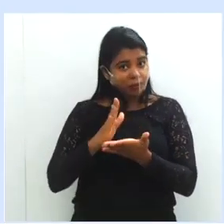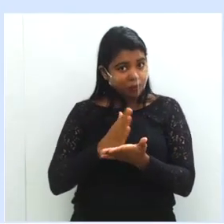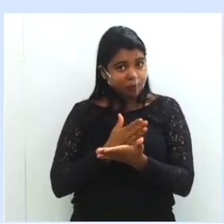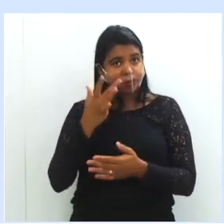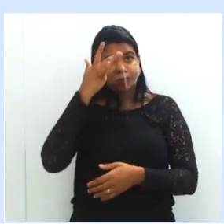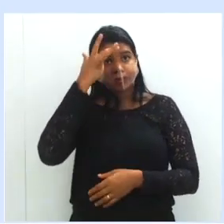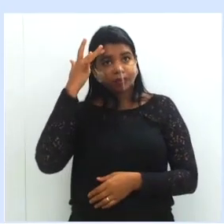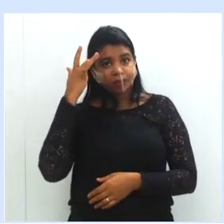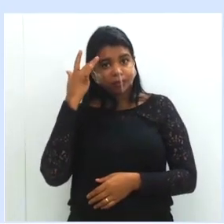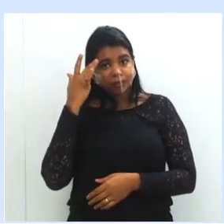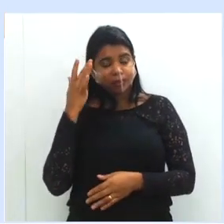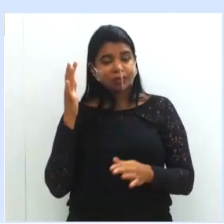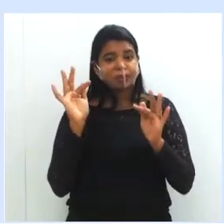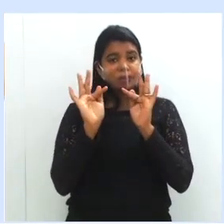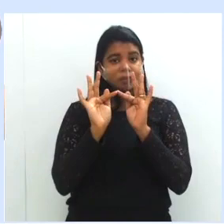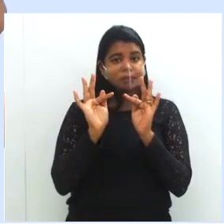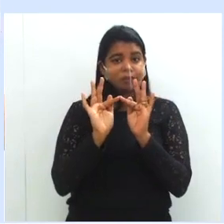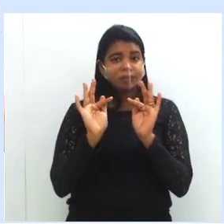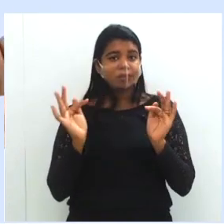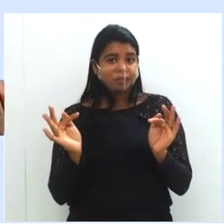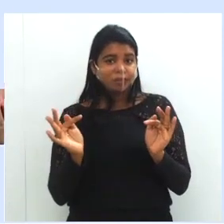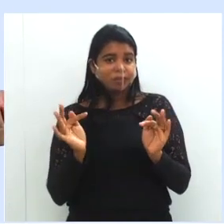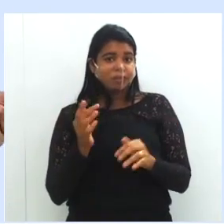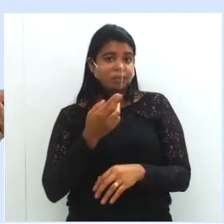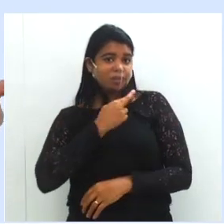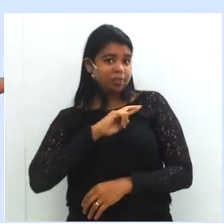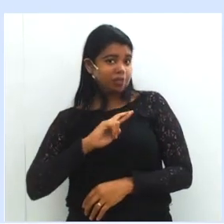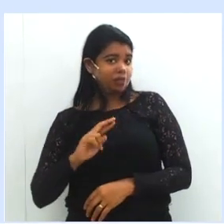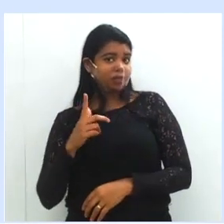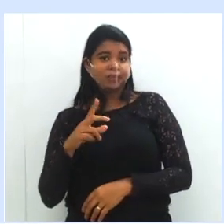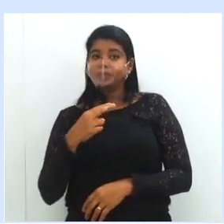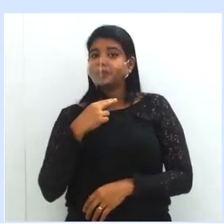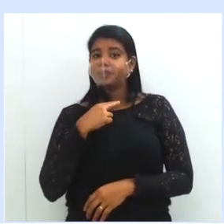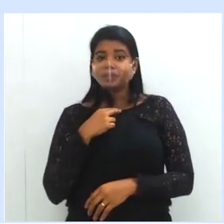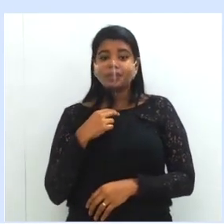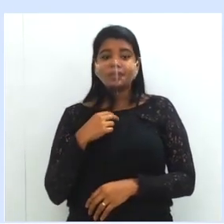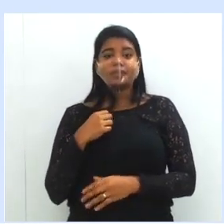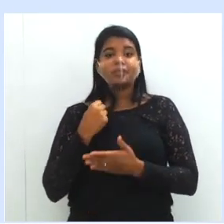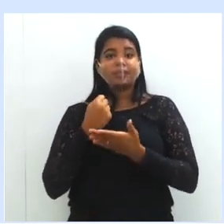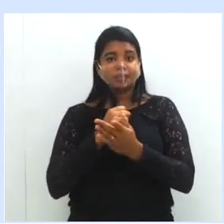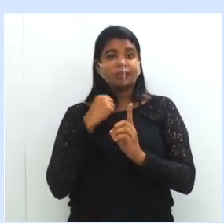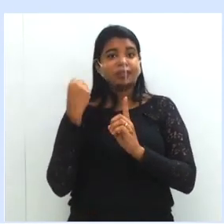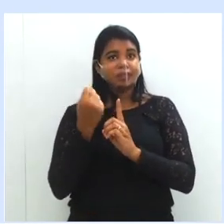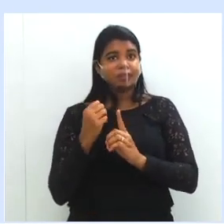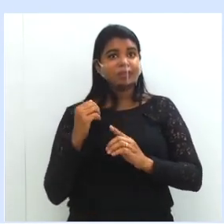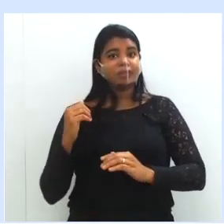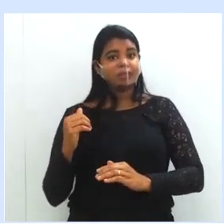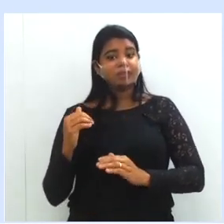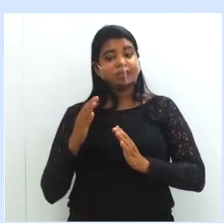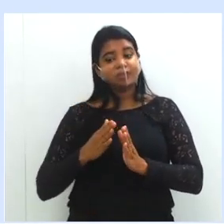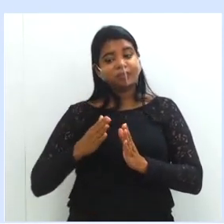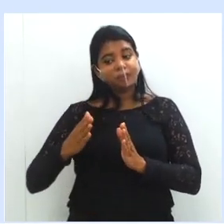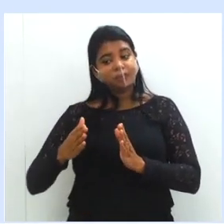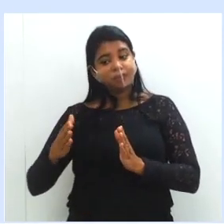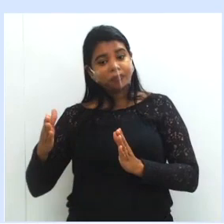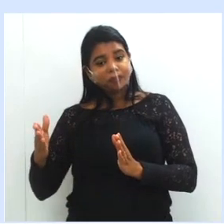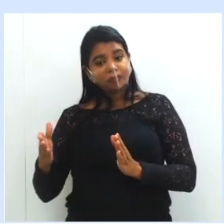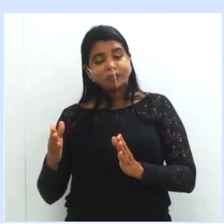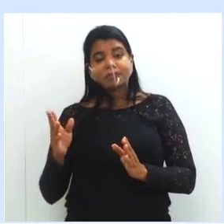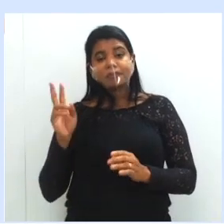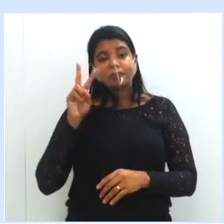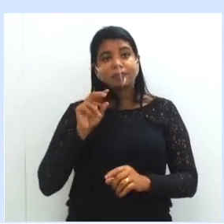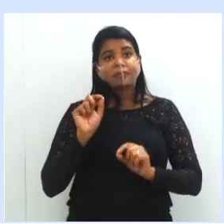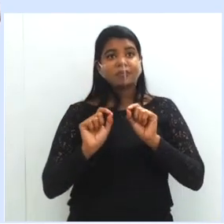a função da religião não poderia ser essa. Então nós observamos o que? Esse processo que